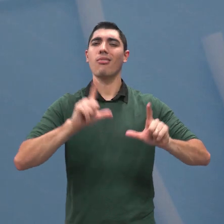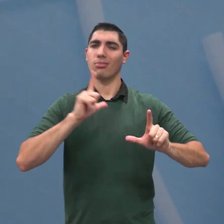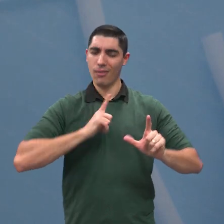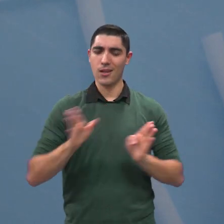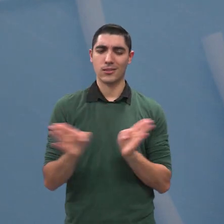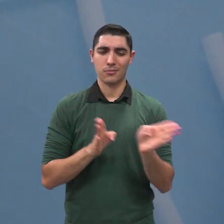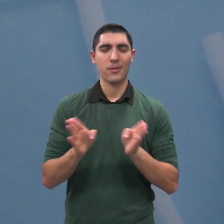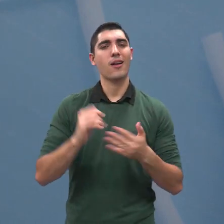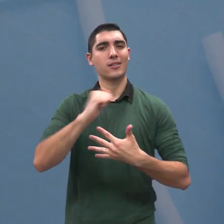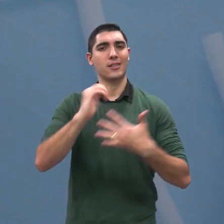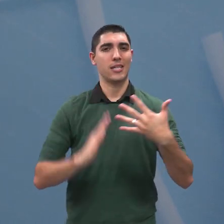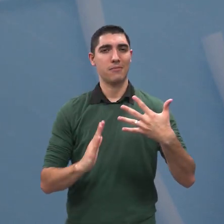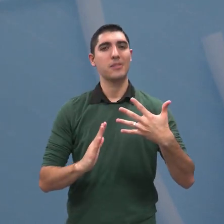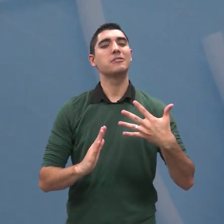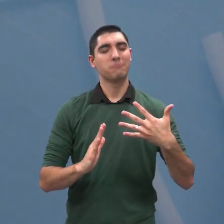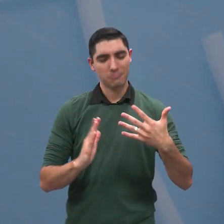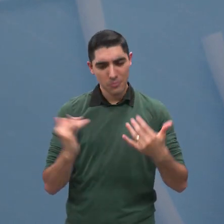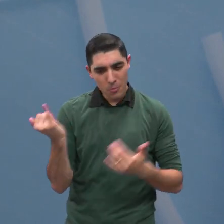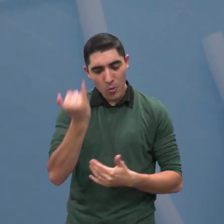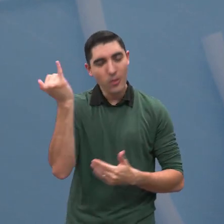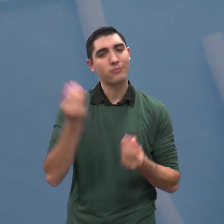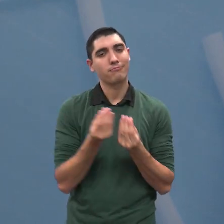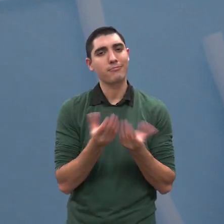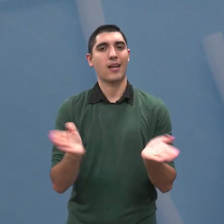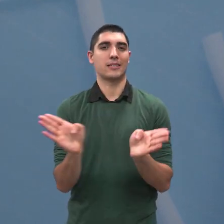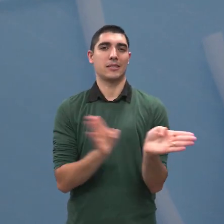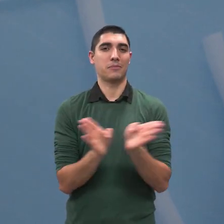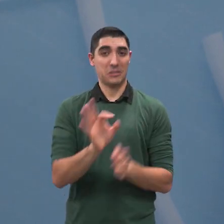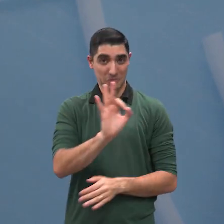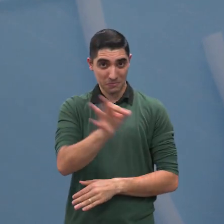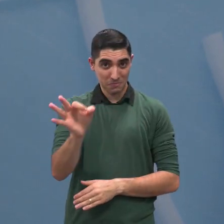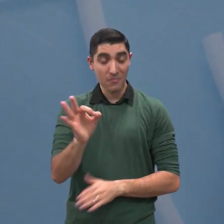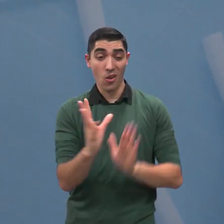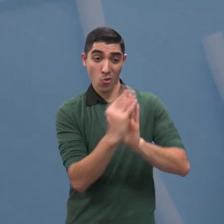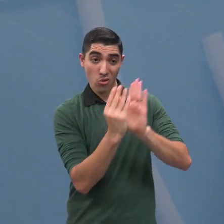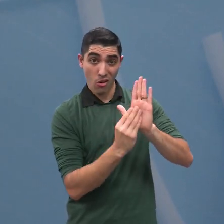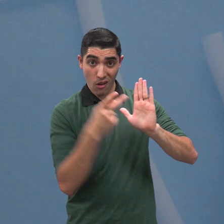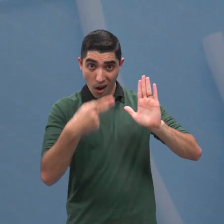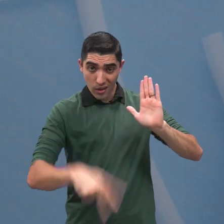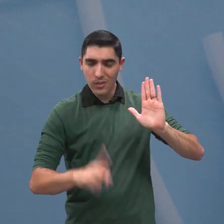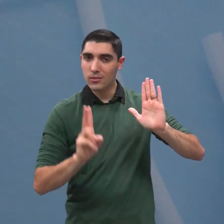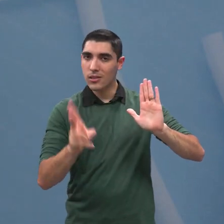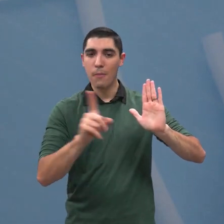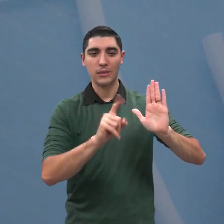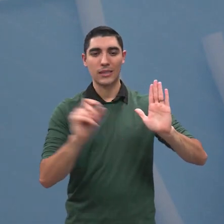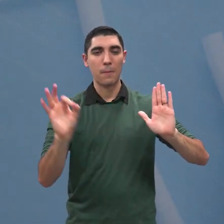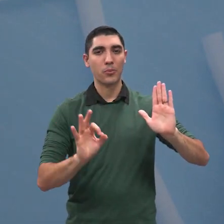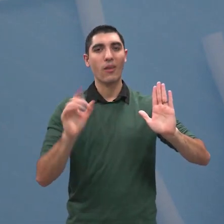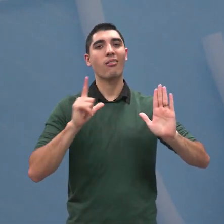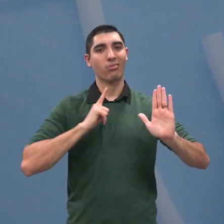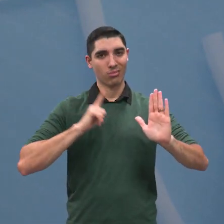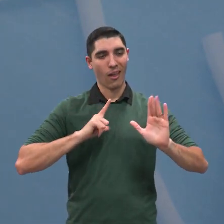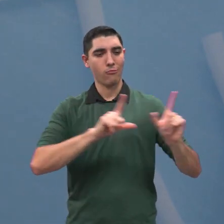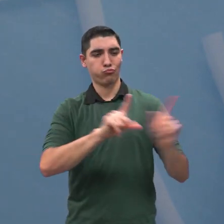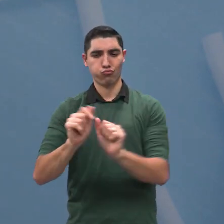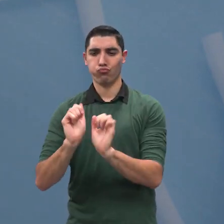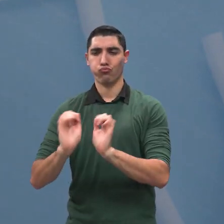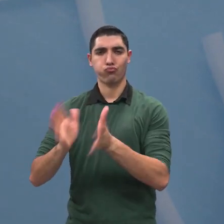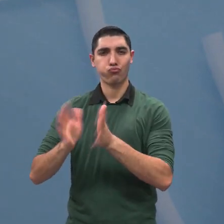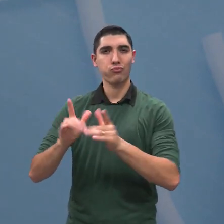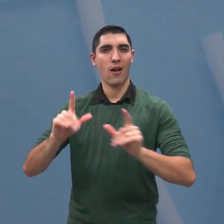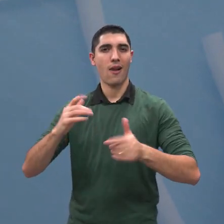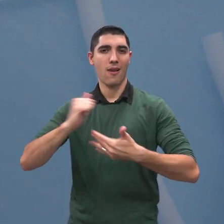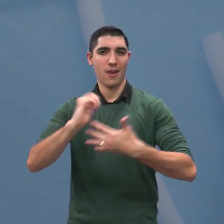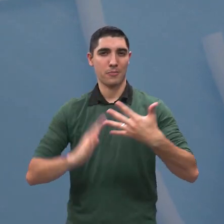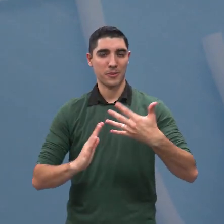José, que sempre preza pela acessibilidade, não é mesmo? Com conteúdo 100% traduzido em Libras.